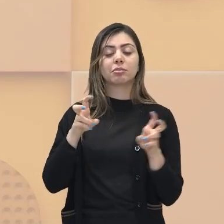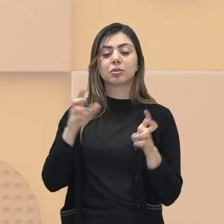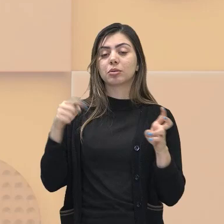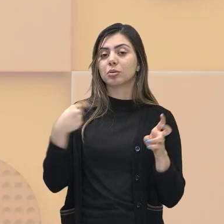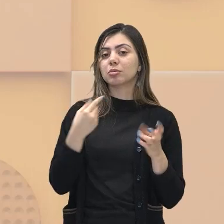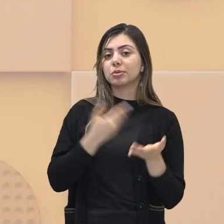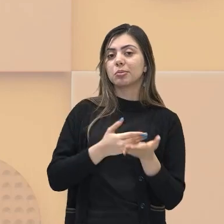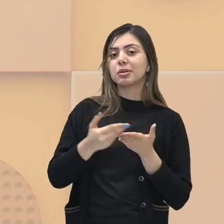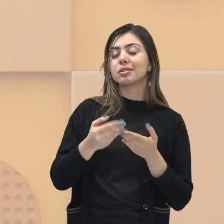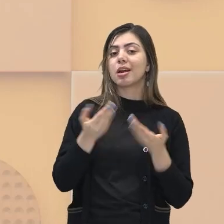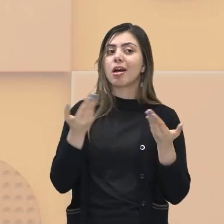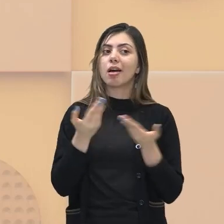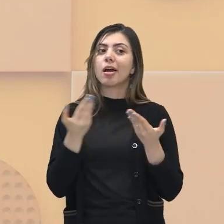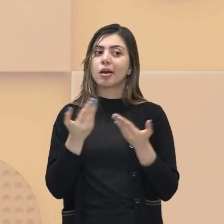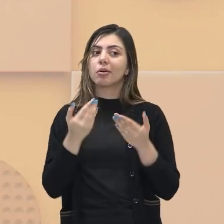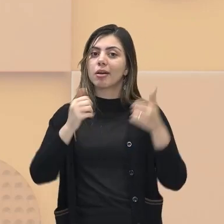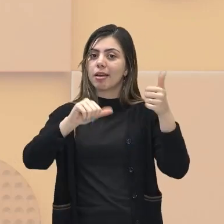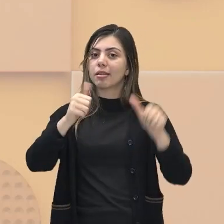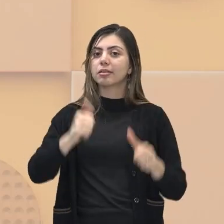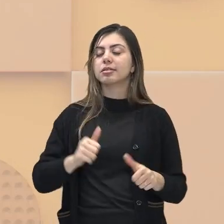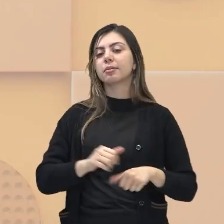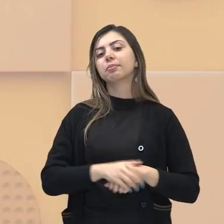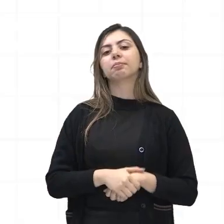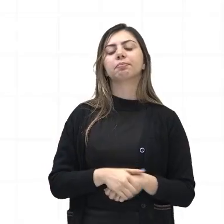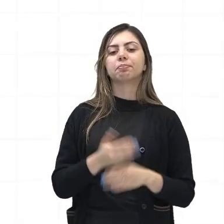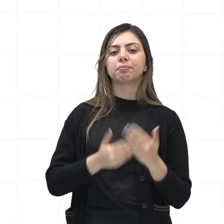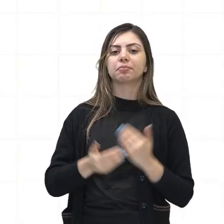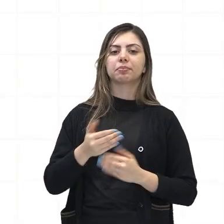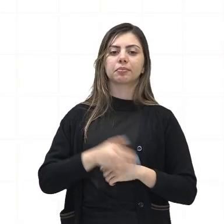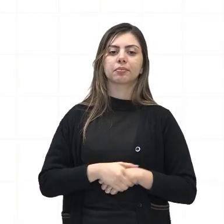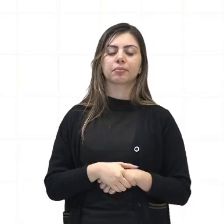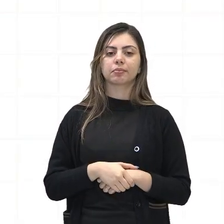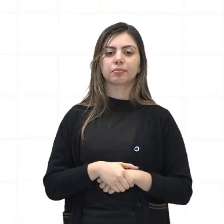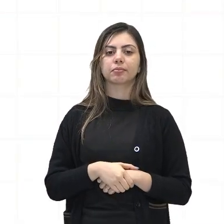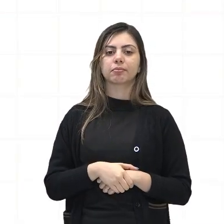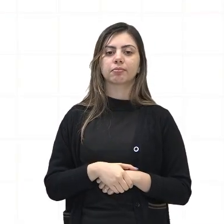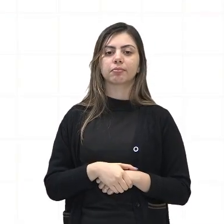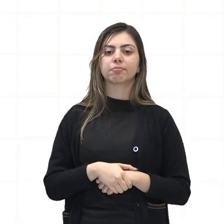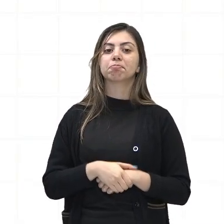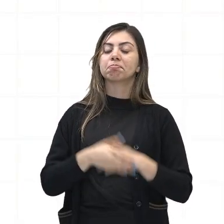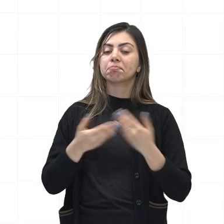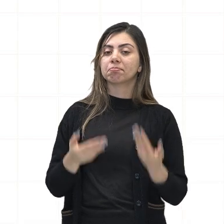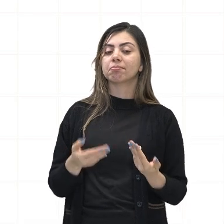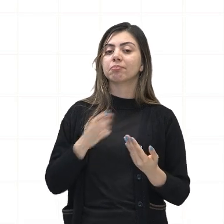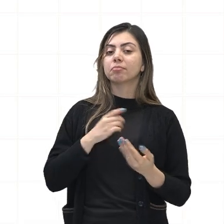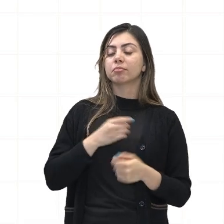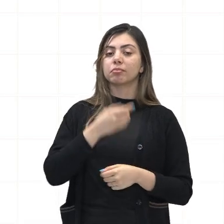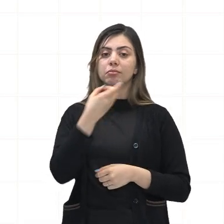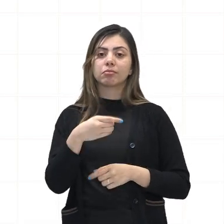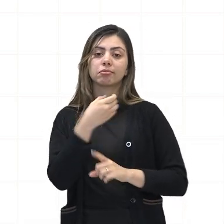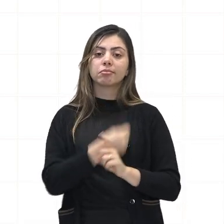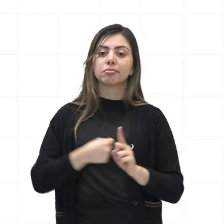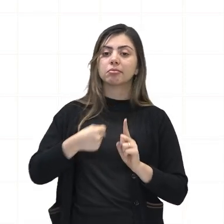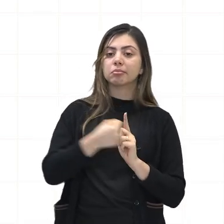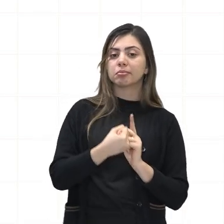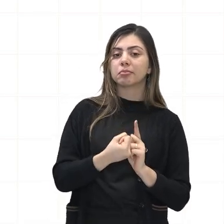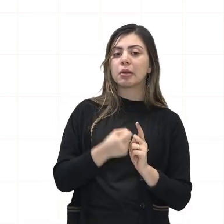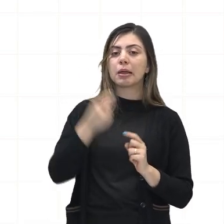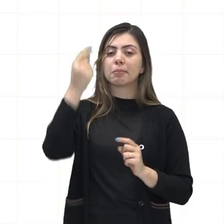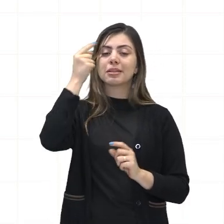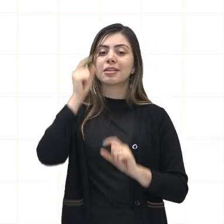a questionar nesse momento, tá bom? Continuando. Essa visão defendia a ideia de